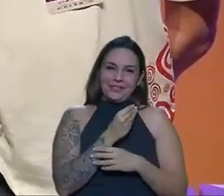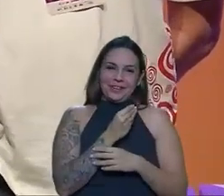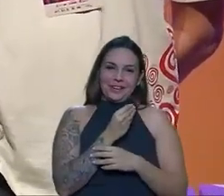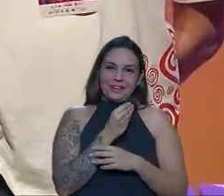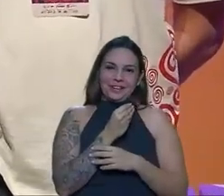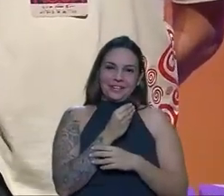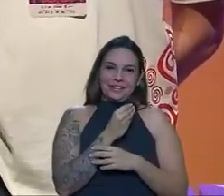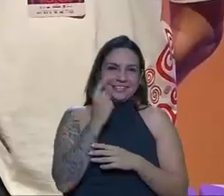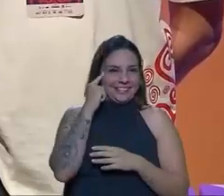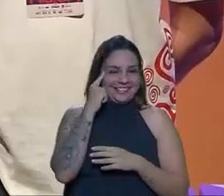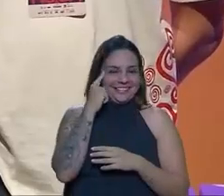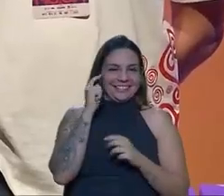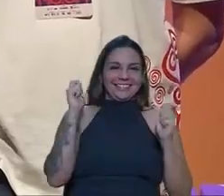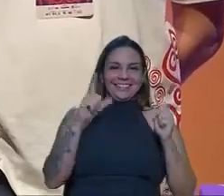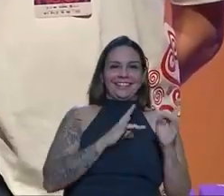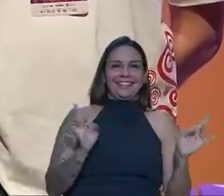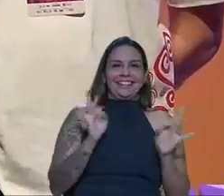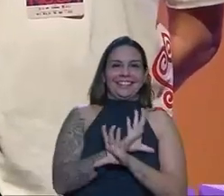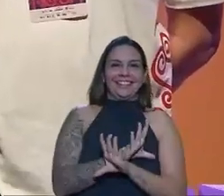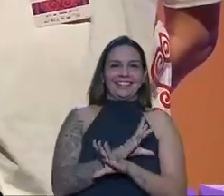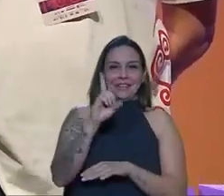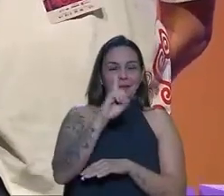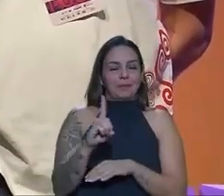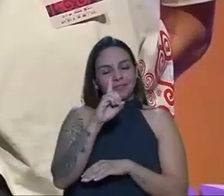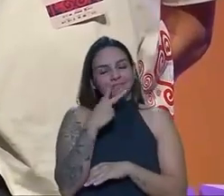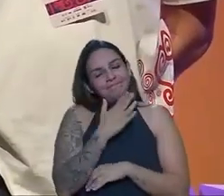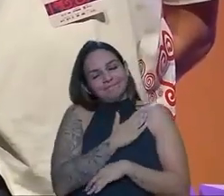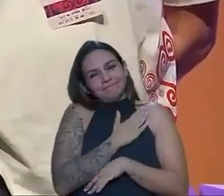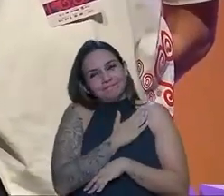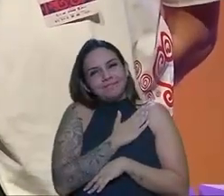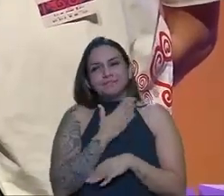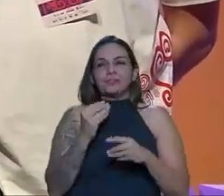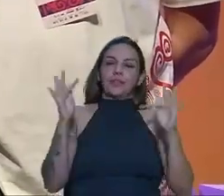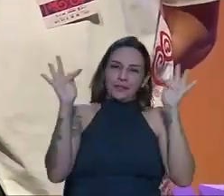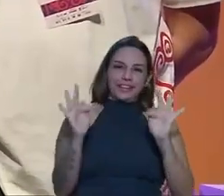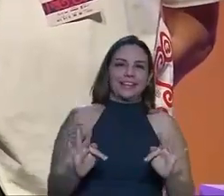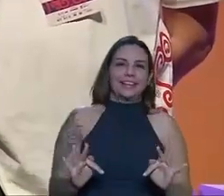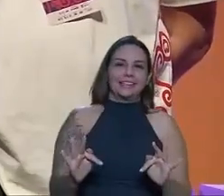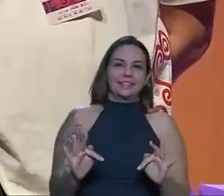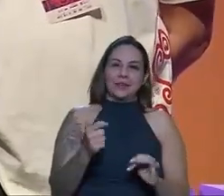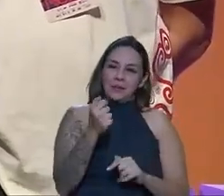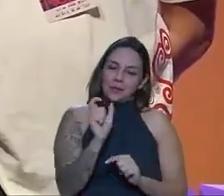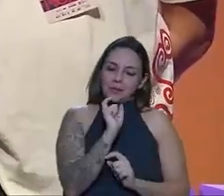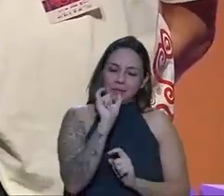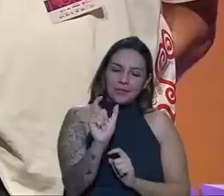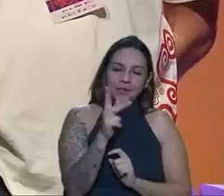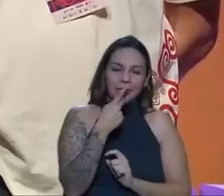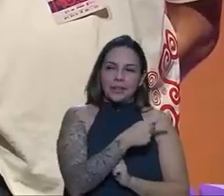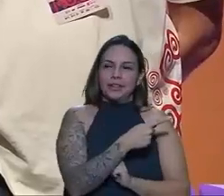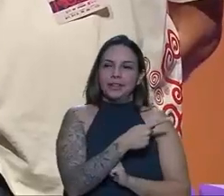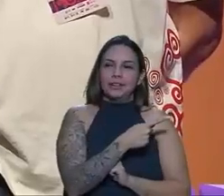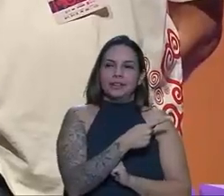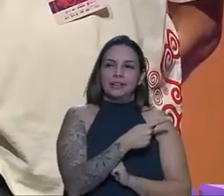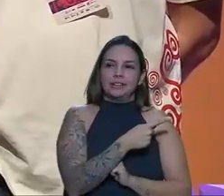apertado de pensar que o evento termina em domingo, mas ficamos muito felizes com as poucas palavras que o Afonso